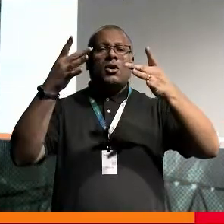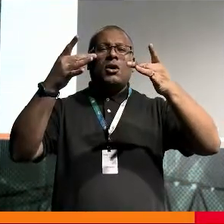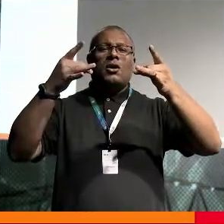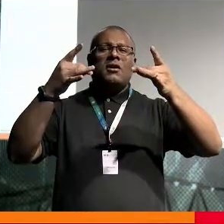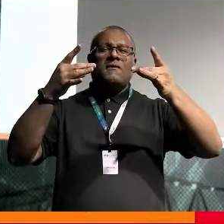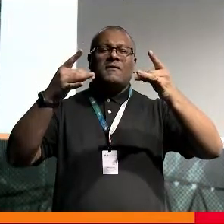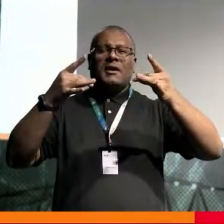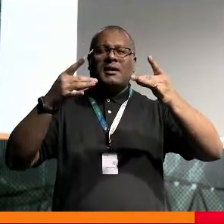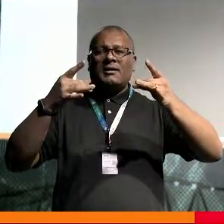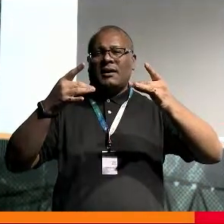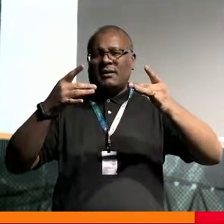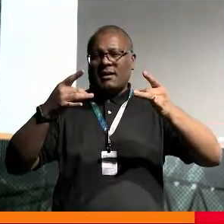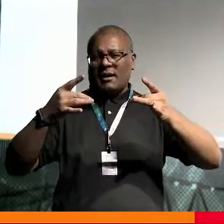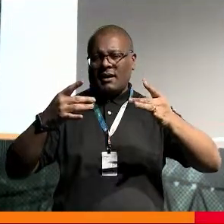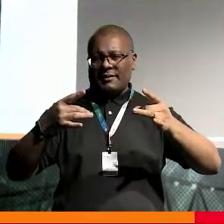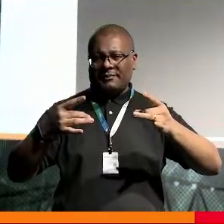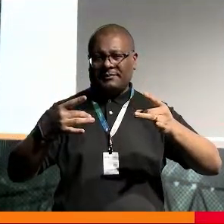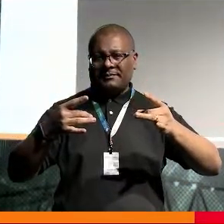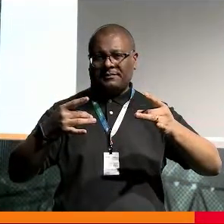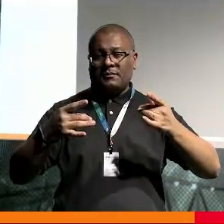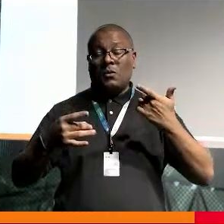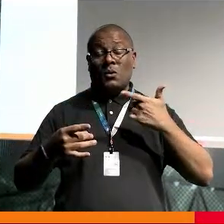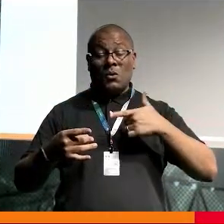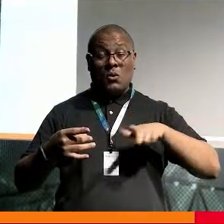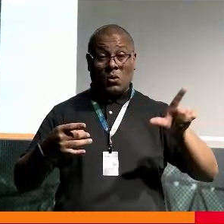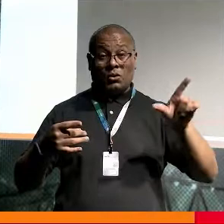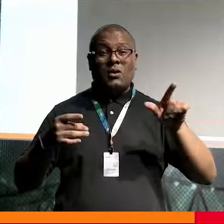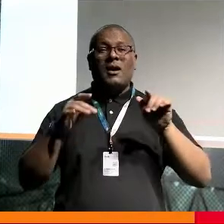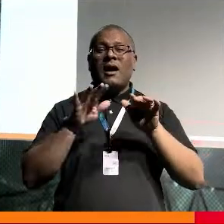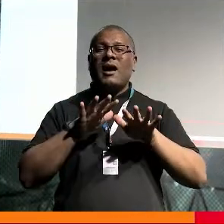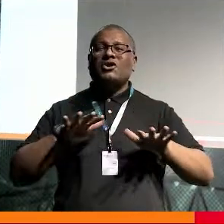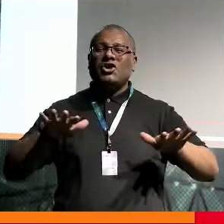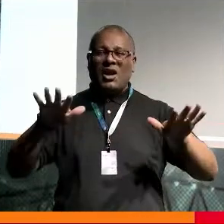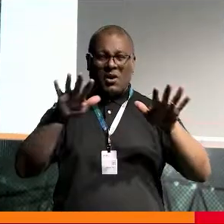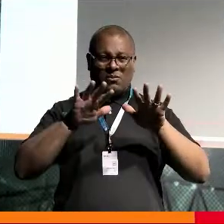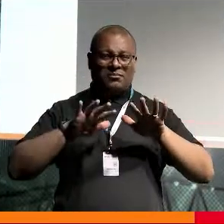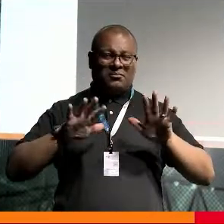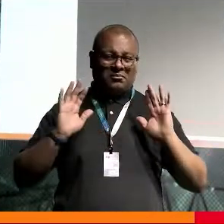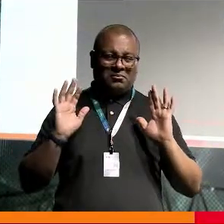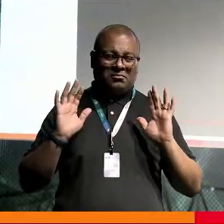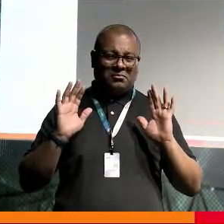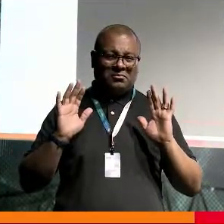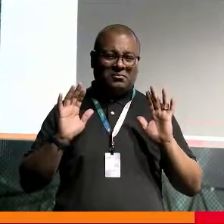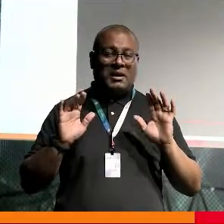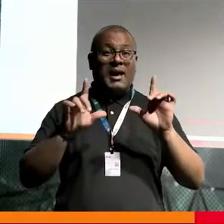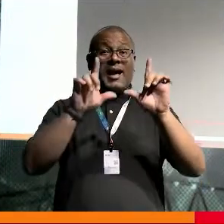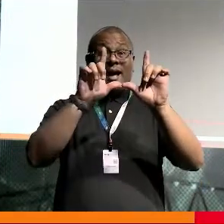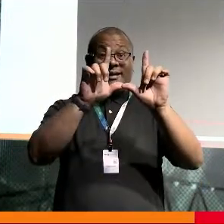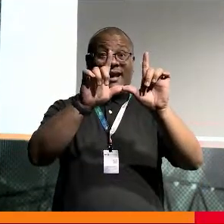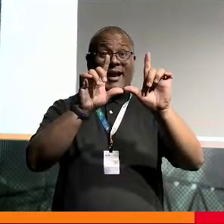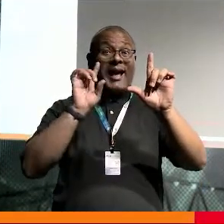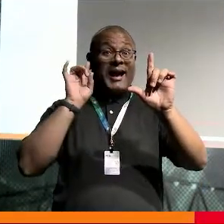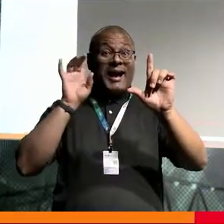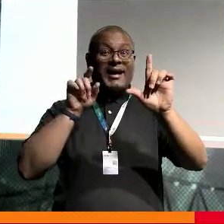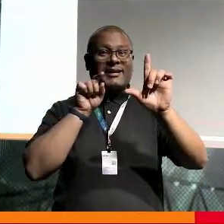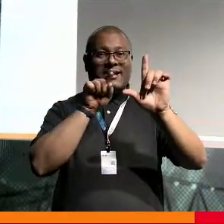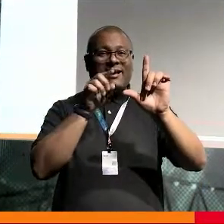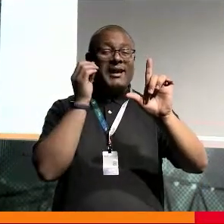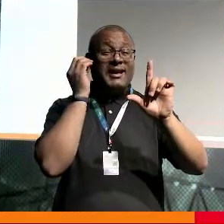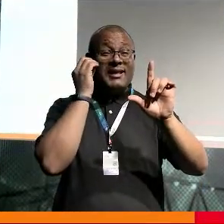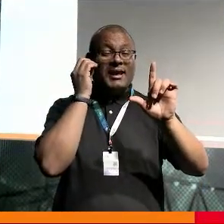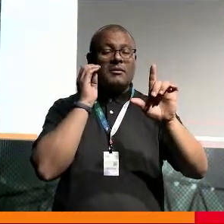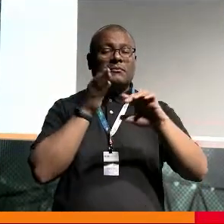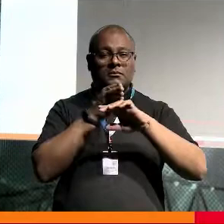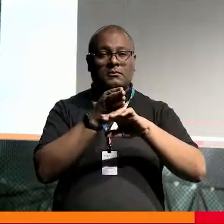aquele bug e como consertar. Aqui é um geral, para vocês verem que em cada tela que eu passei, em cada teste que eu